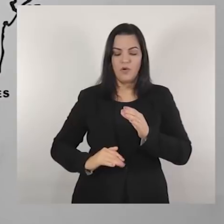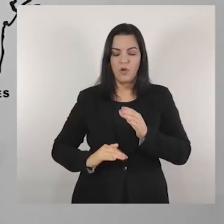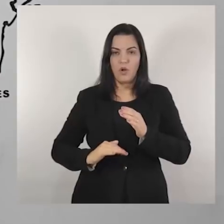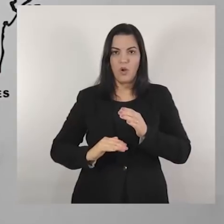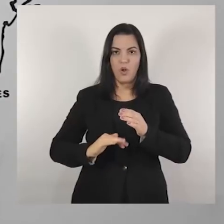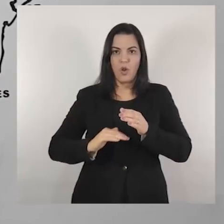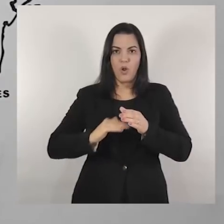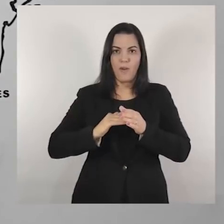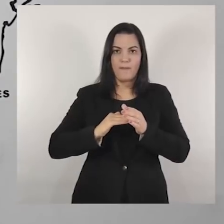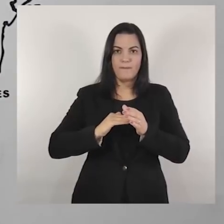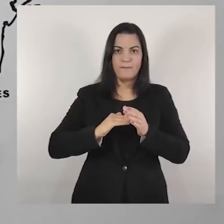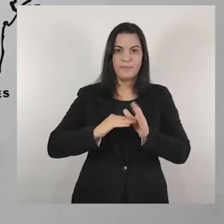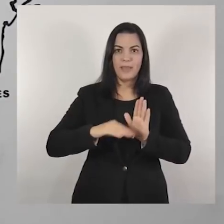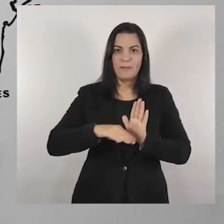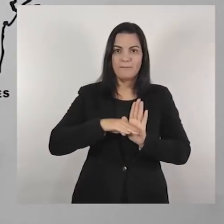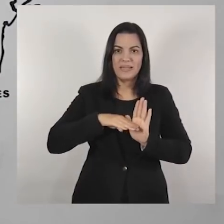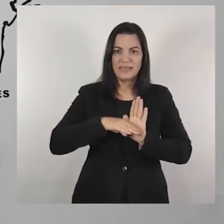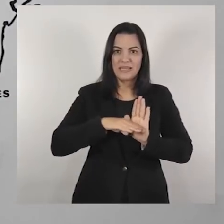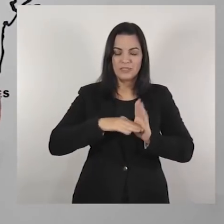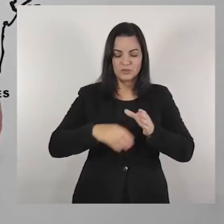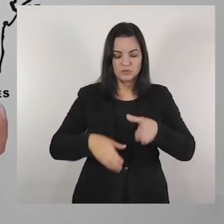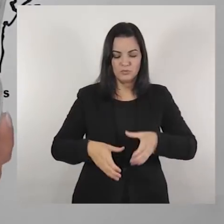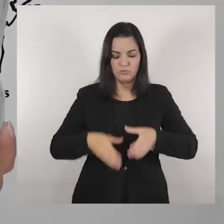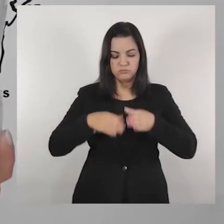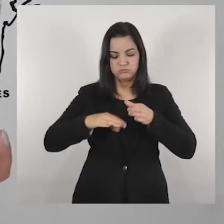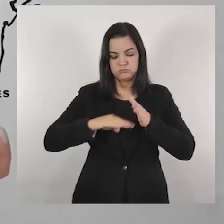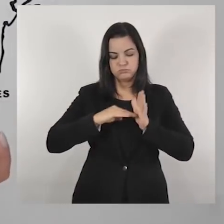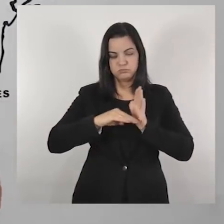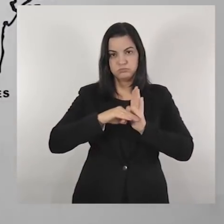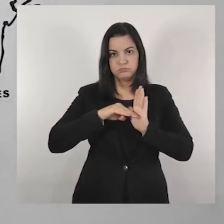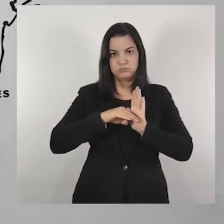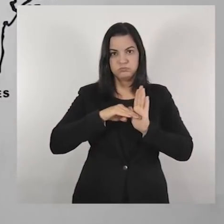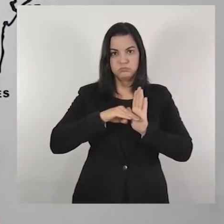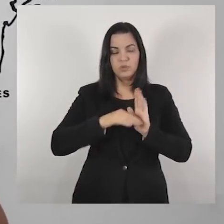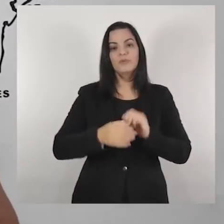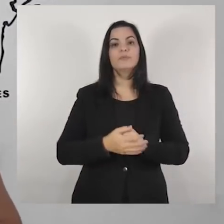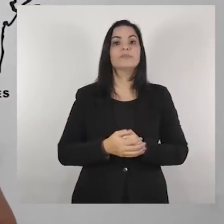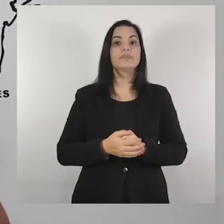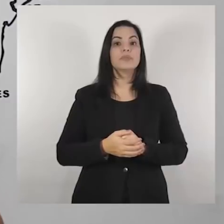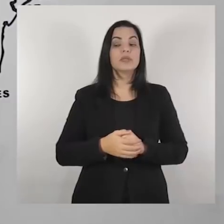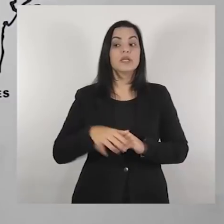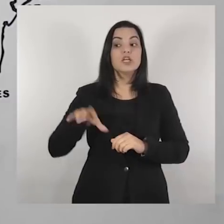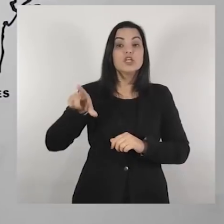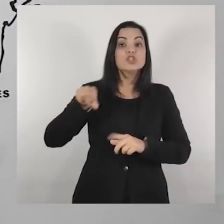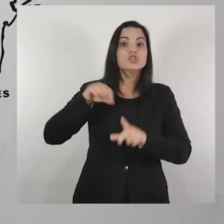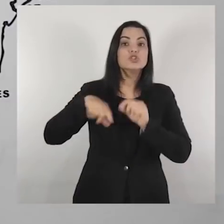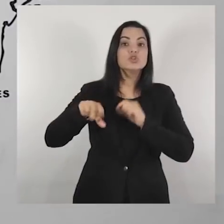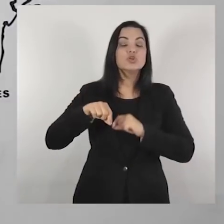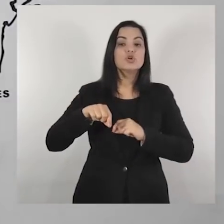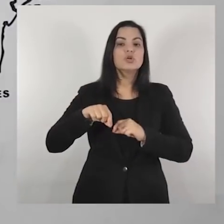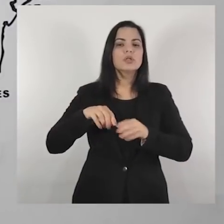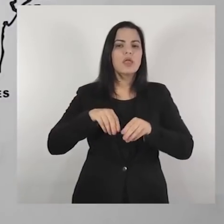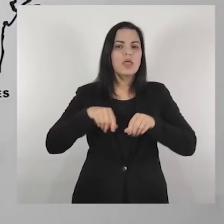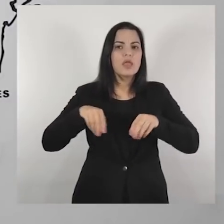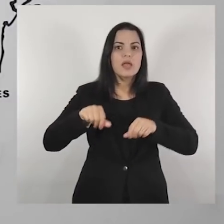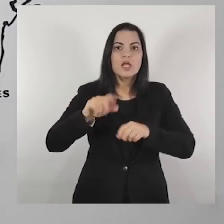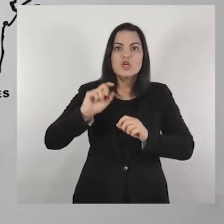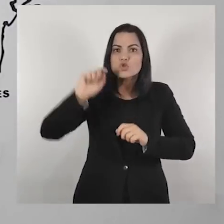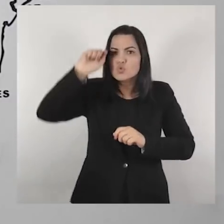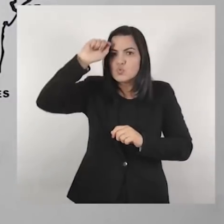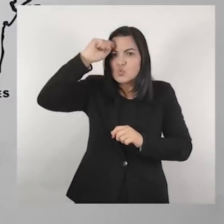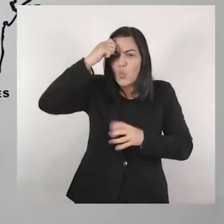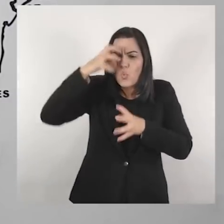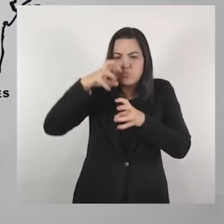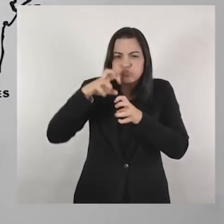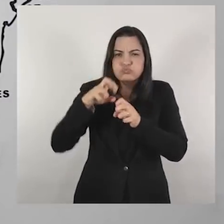garrafa, tá bom? De preferência, a terra orgânica, que é aquela terra escura, terra